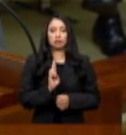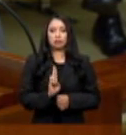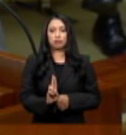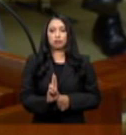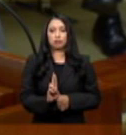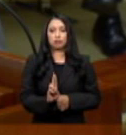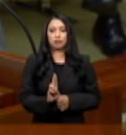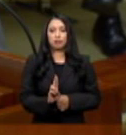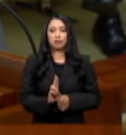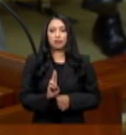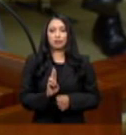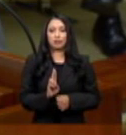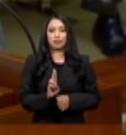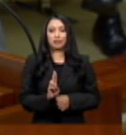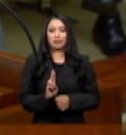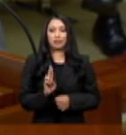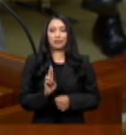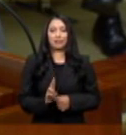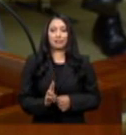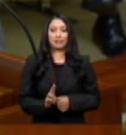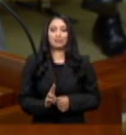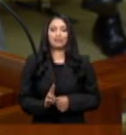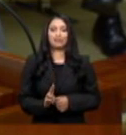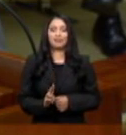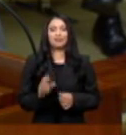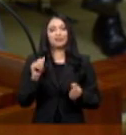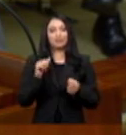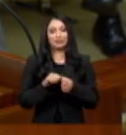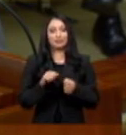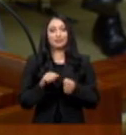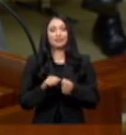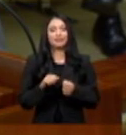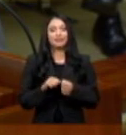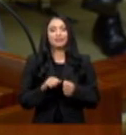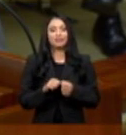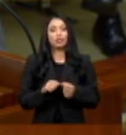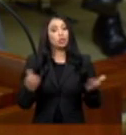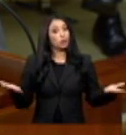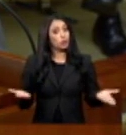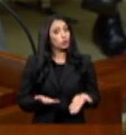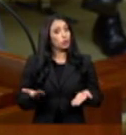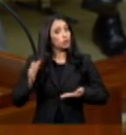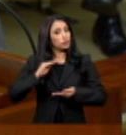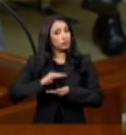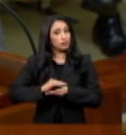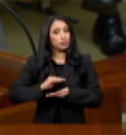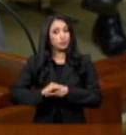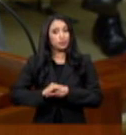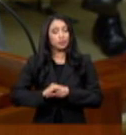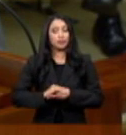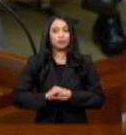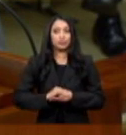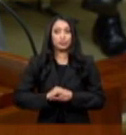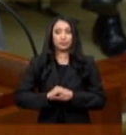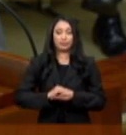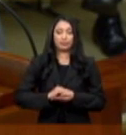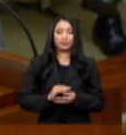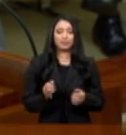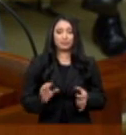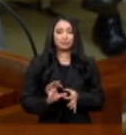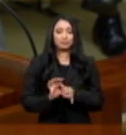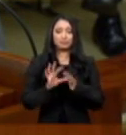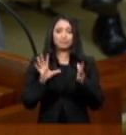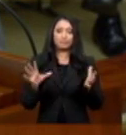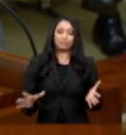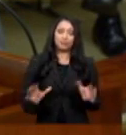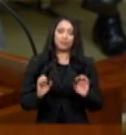e esperamos nós que seja a modalidade avalizada hoje pela Suprema Corte. Mas me permitam, até